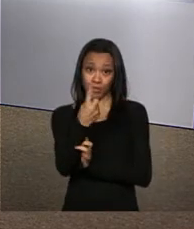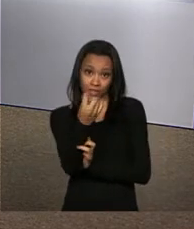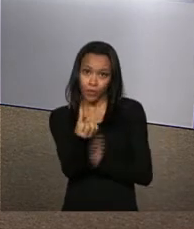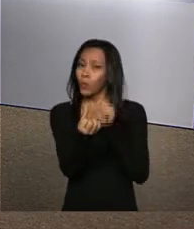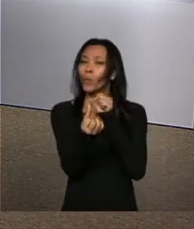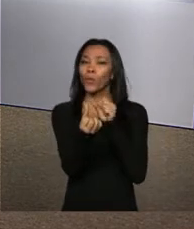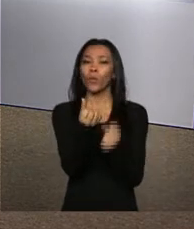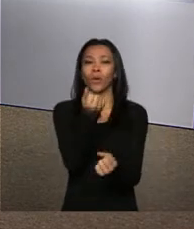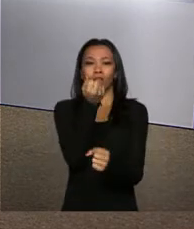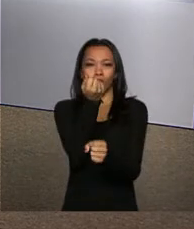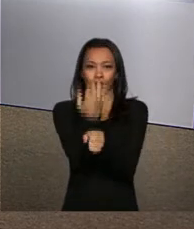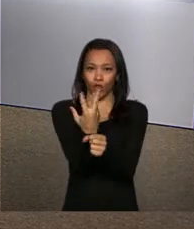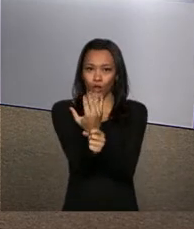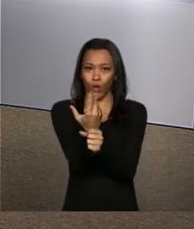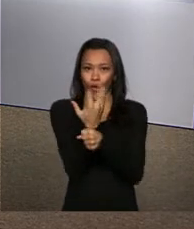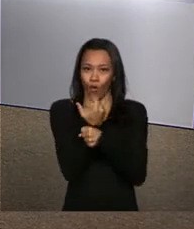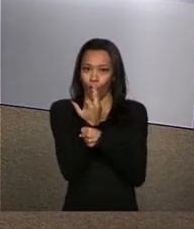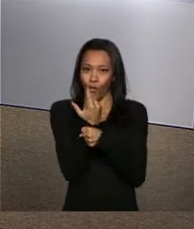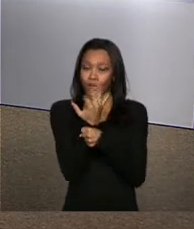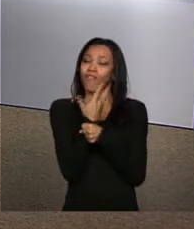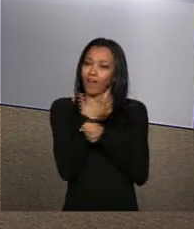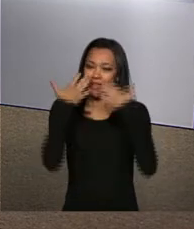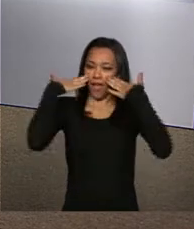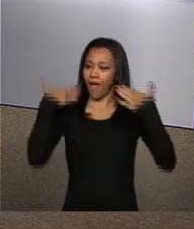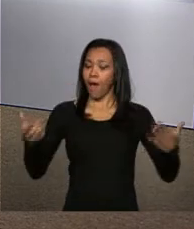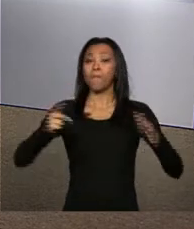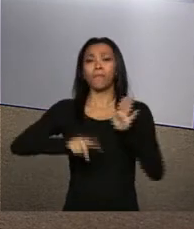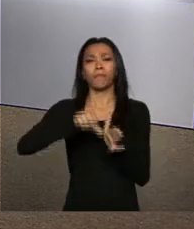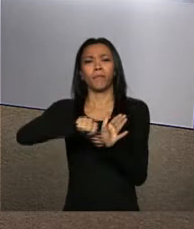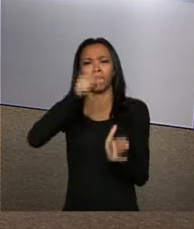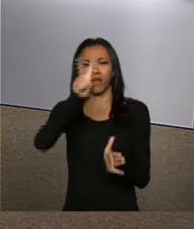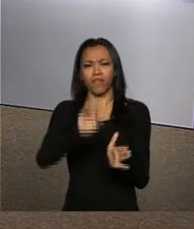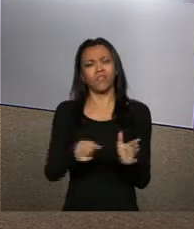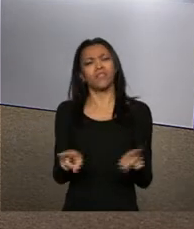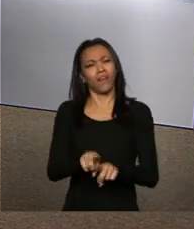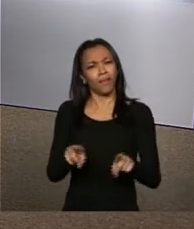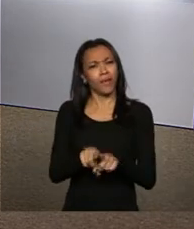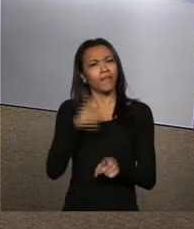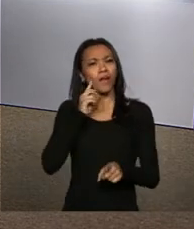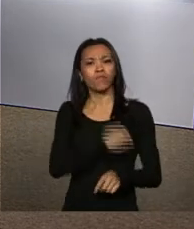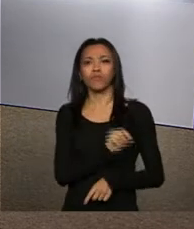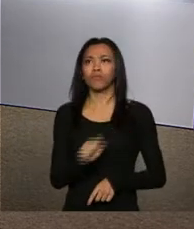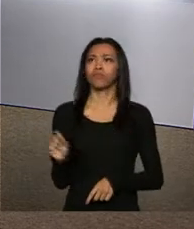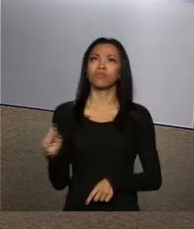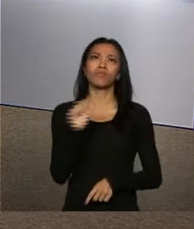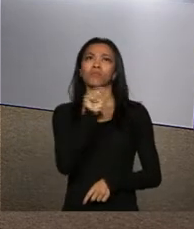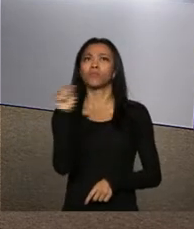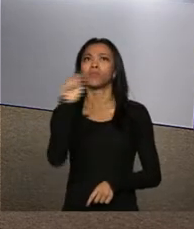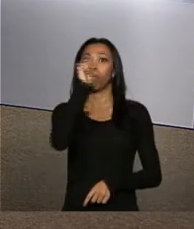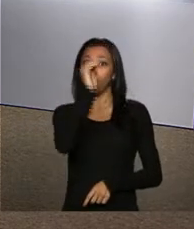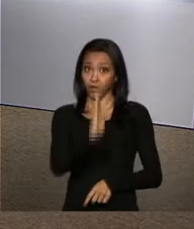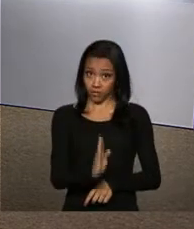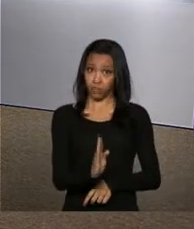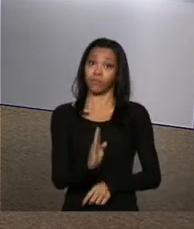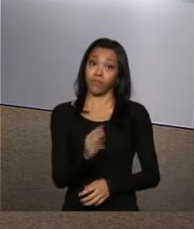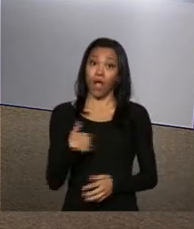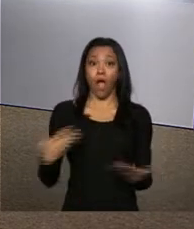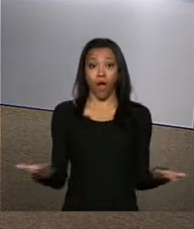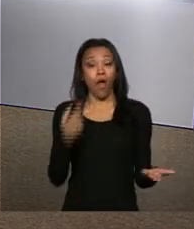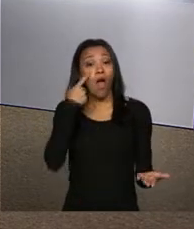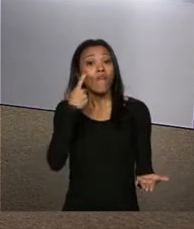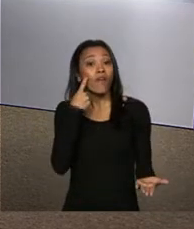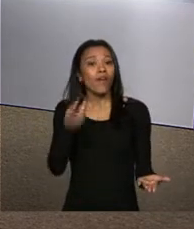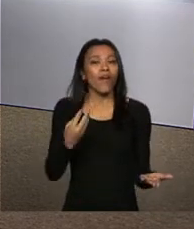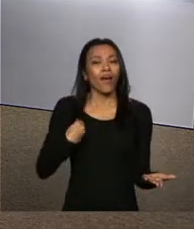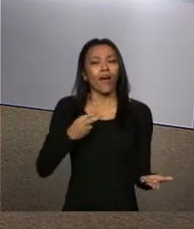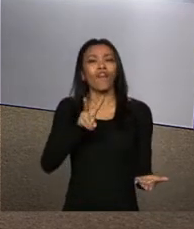Tocha Olímpica. Ela vai ser apresentada ao público pela primeira vez e também o trajeto que fará pelo país. Vamos acompanhar agora imagens